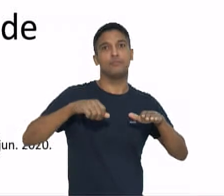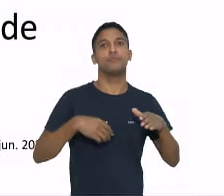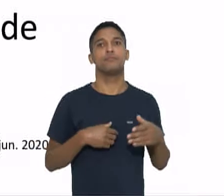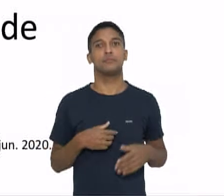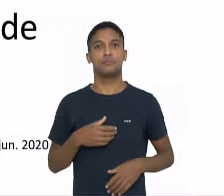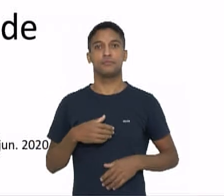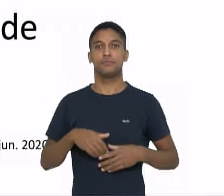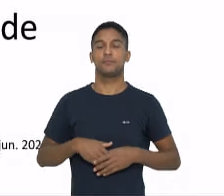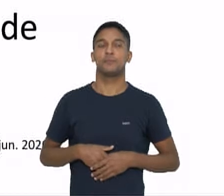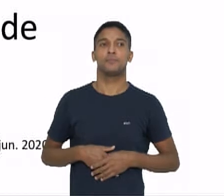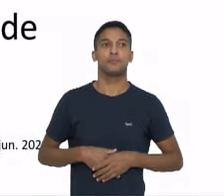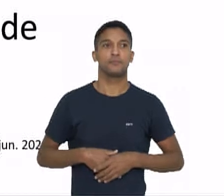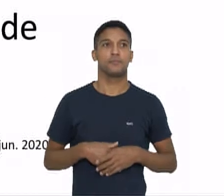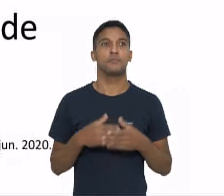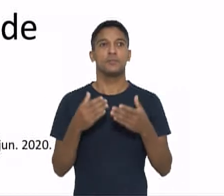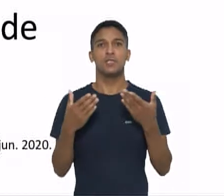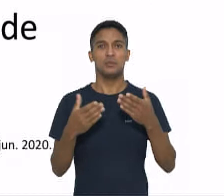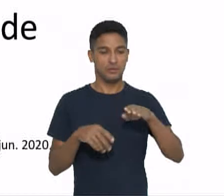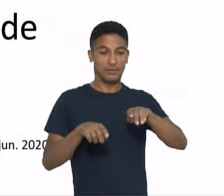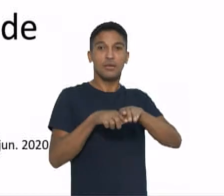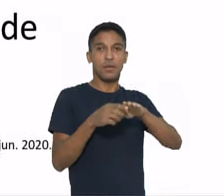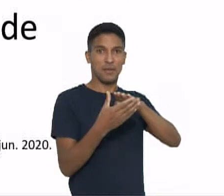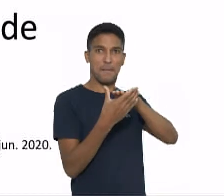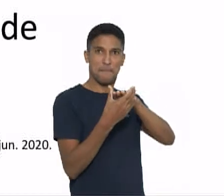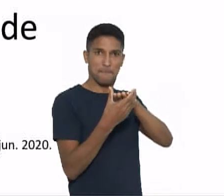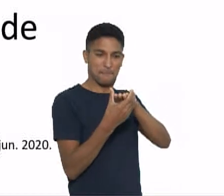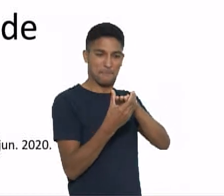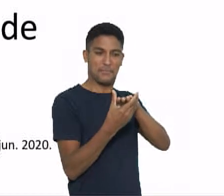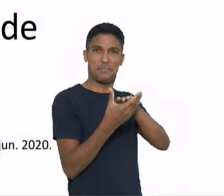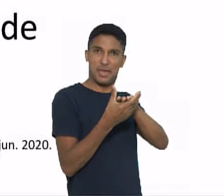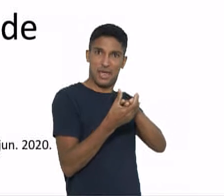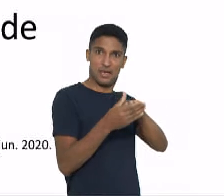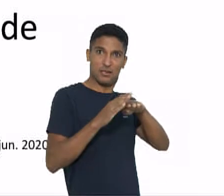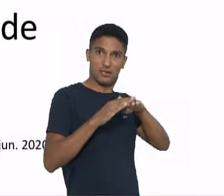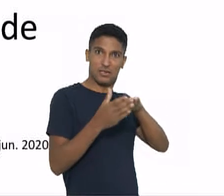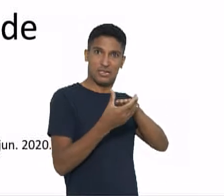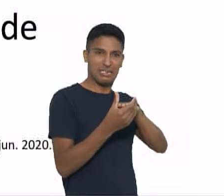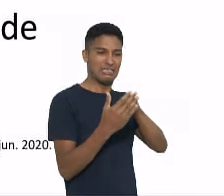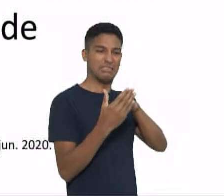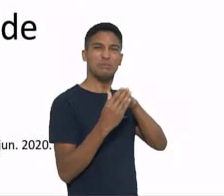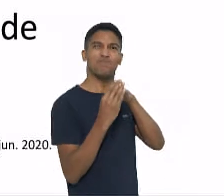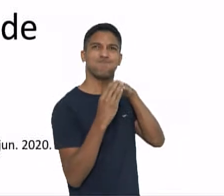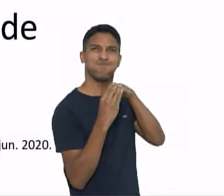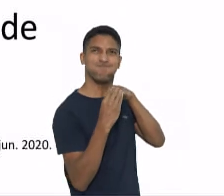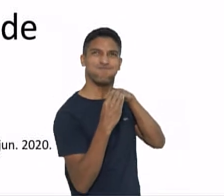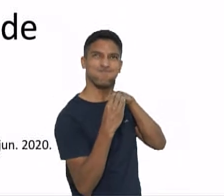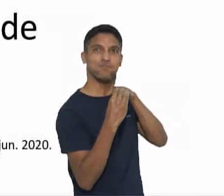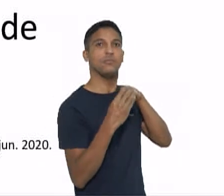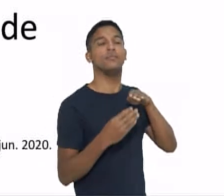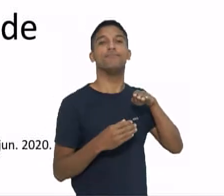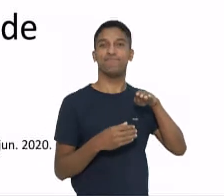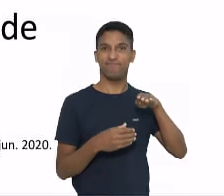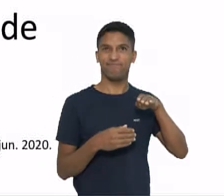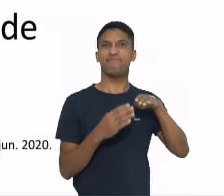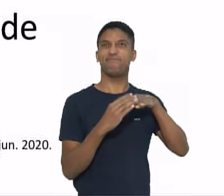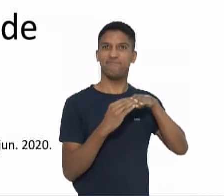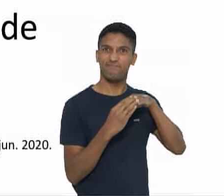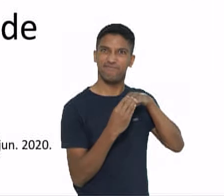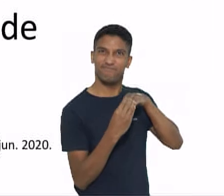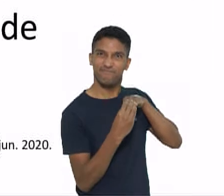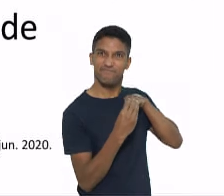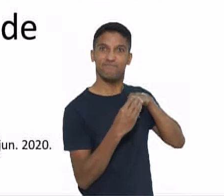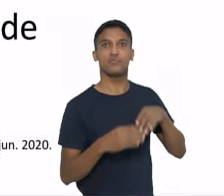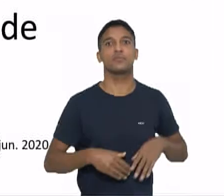aprieta el pie esquerdo. Então, aperta um pouquinho no pé esquerdo. Não tenho ideia de quanto vale hoje. Eu não sei quanto